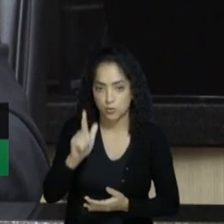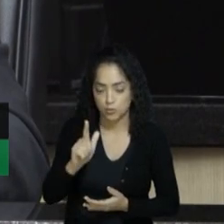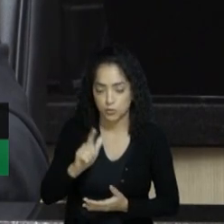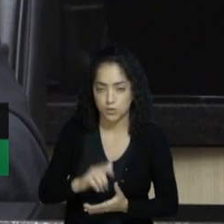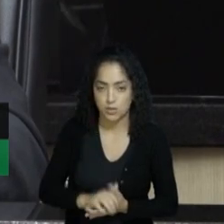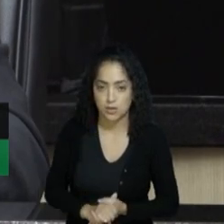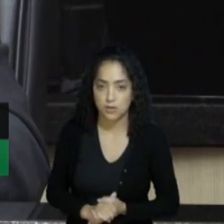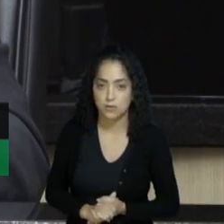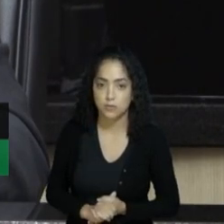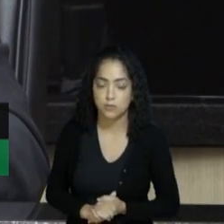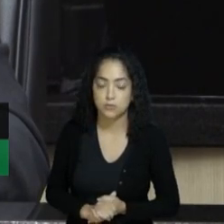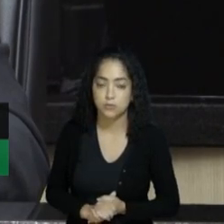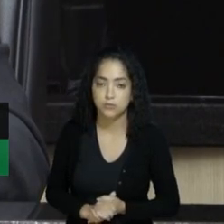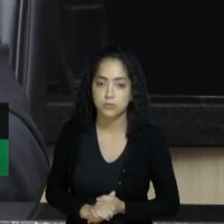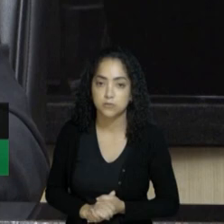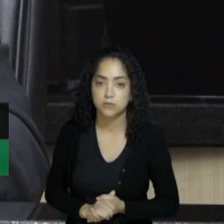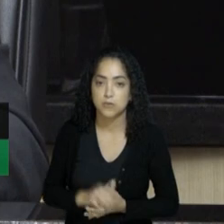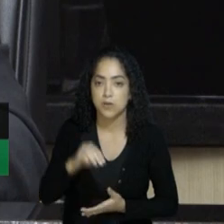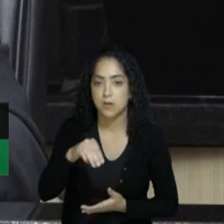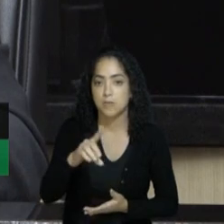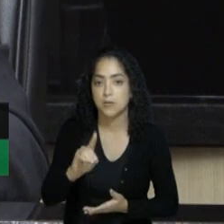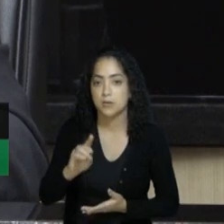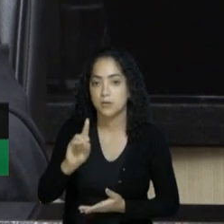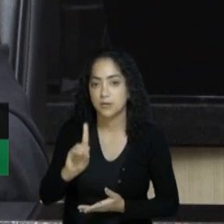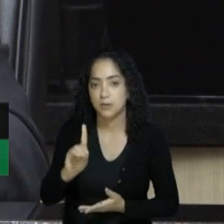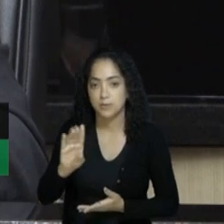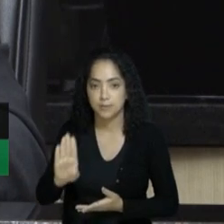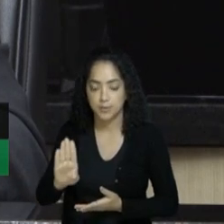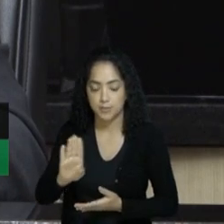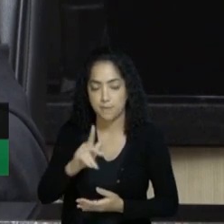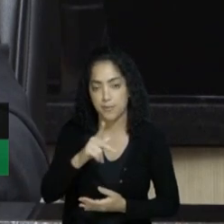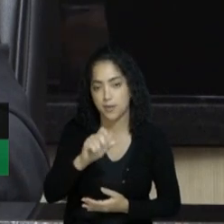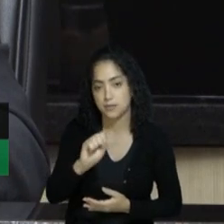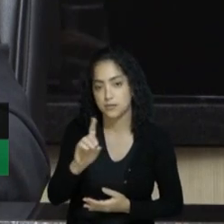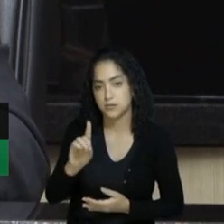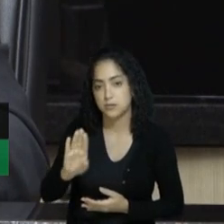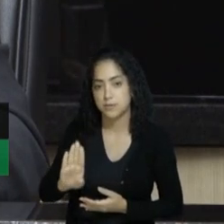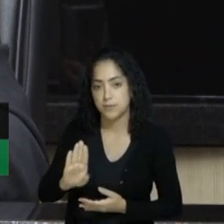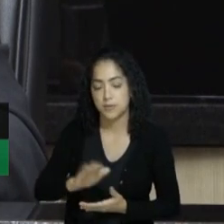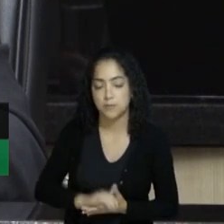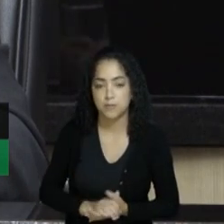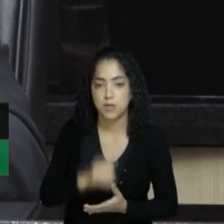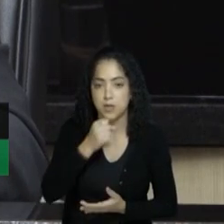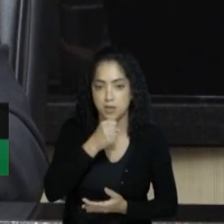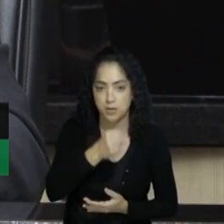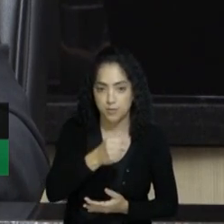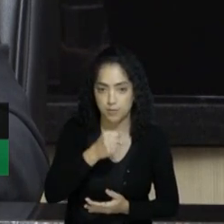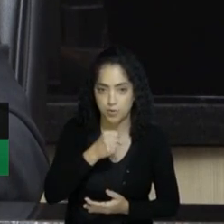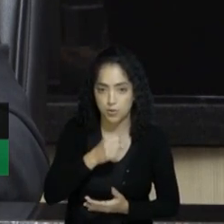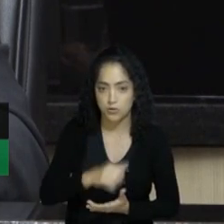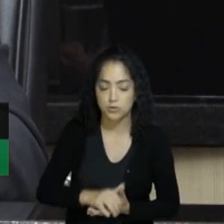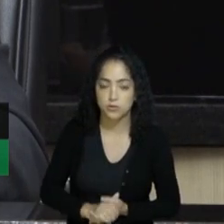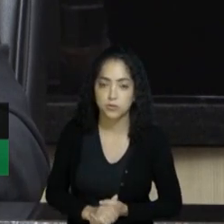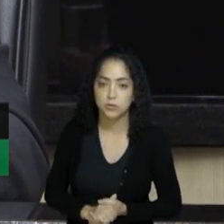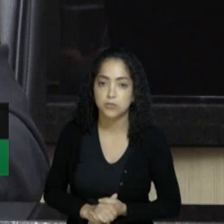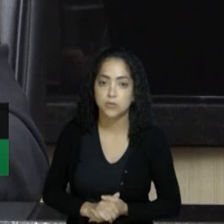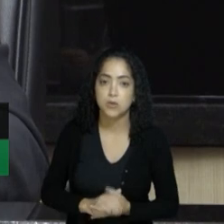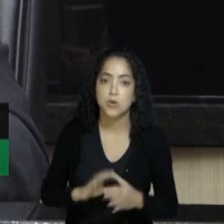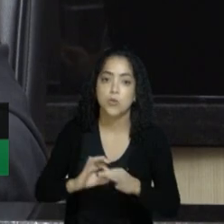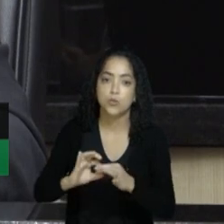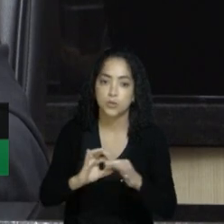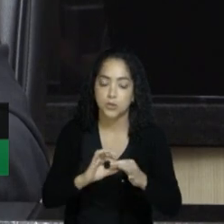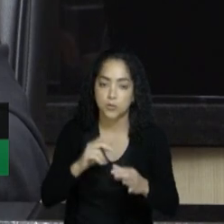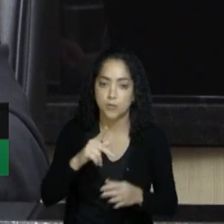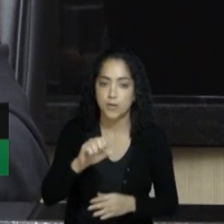Social Democrático, EBDB e PSDB, repórter Sérgio Guimarães, Bloco União, PSD